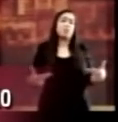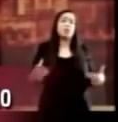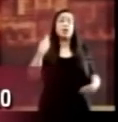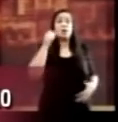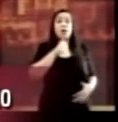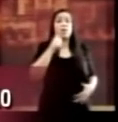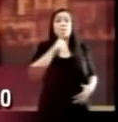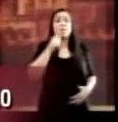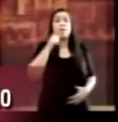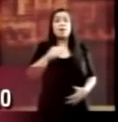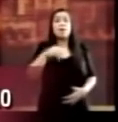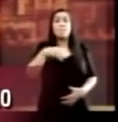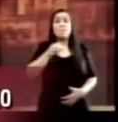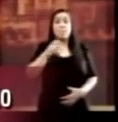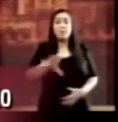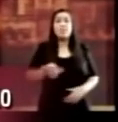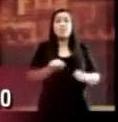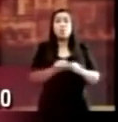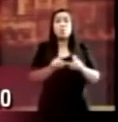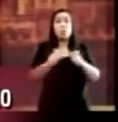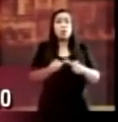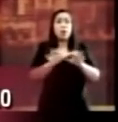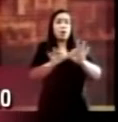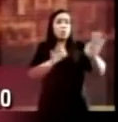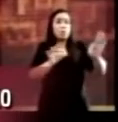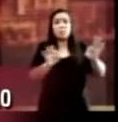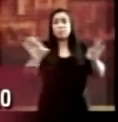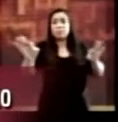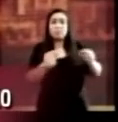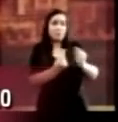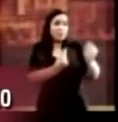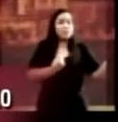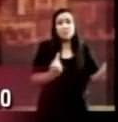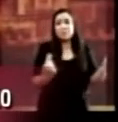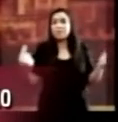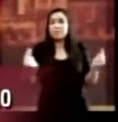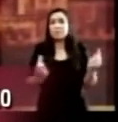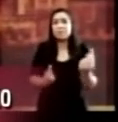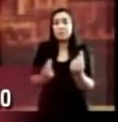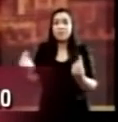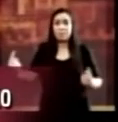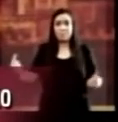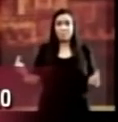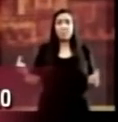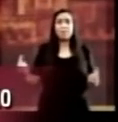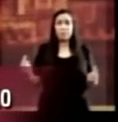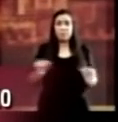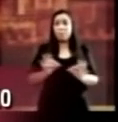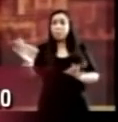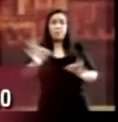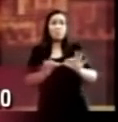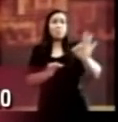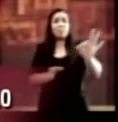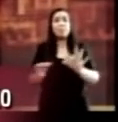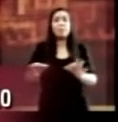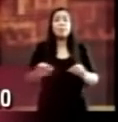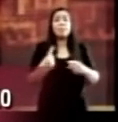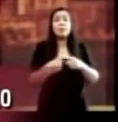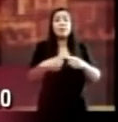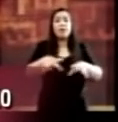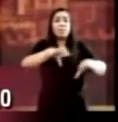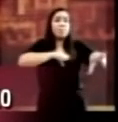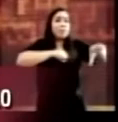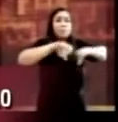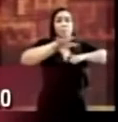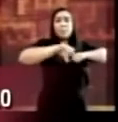vai fazer, com distanciamento adequado, bonitinho. Desse jeito, a transmissão entre pessoas é